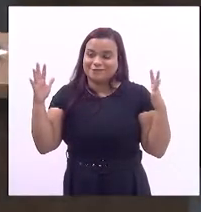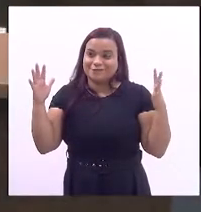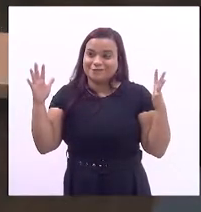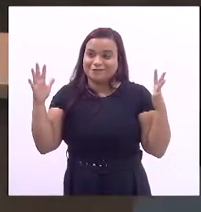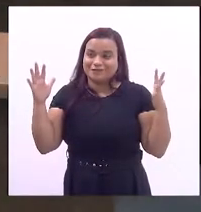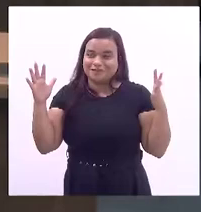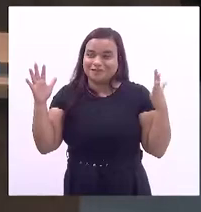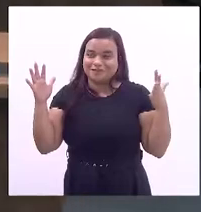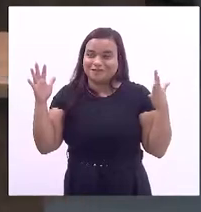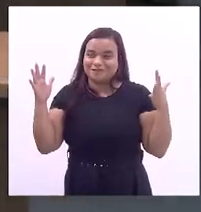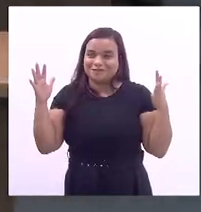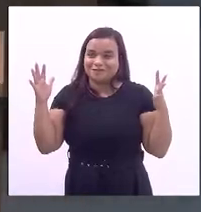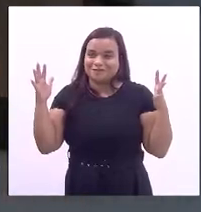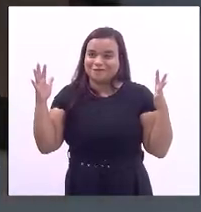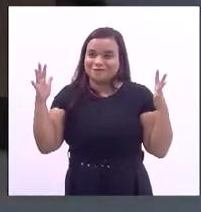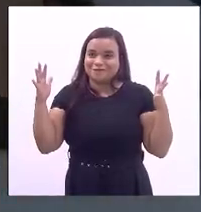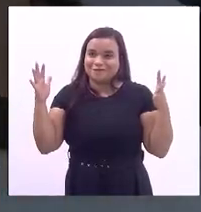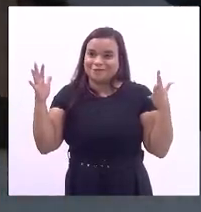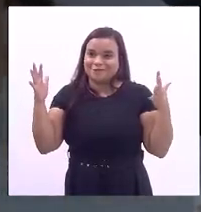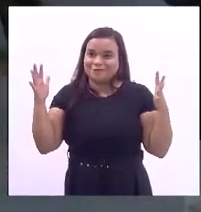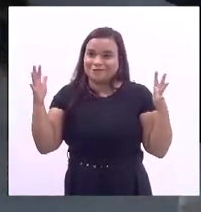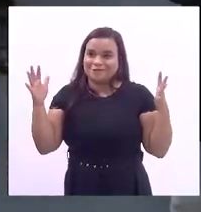E aí